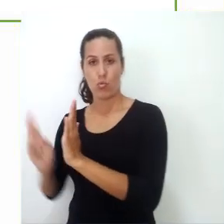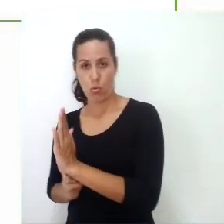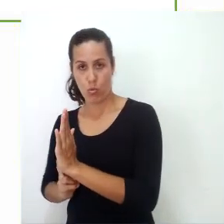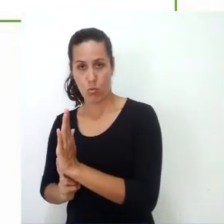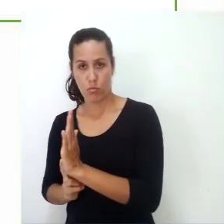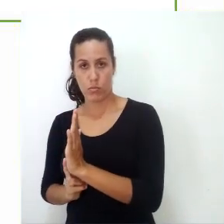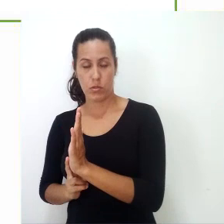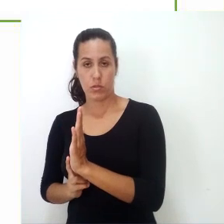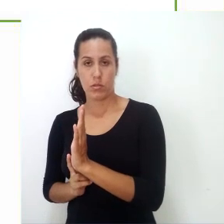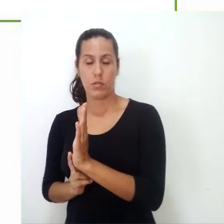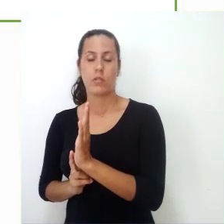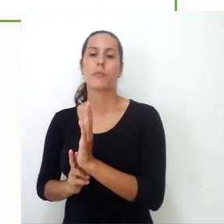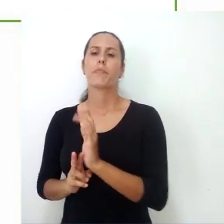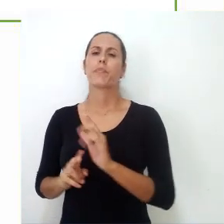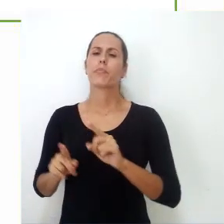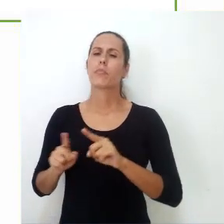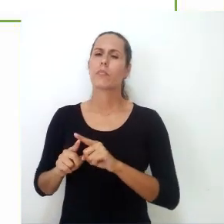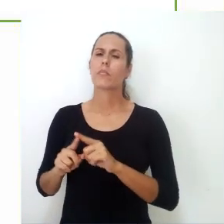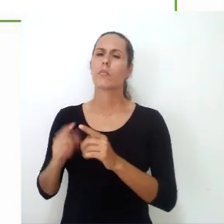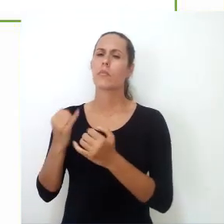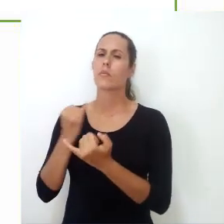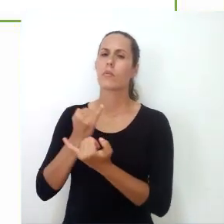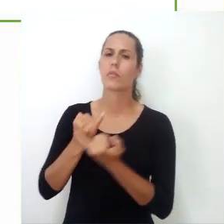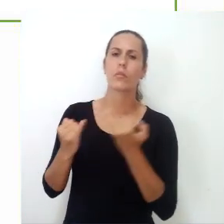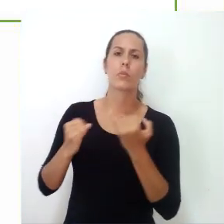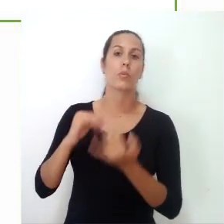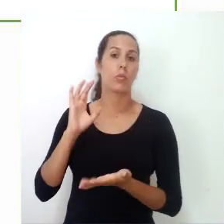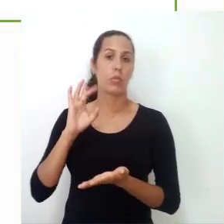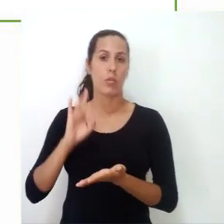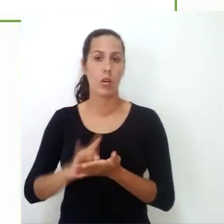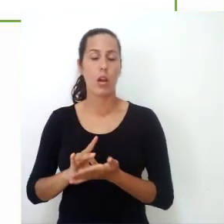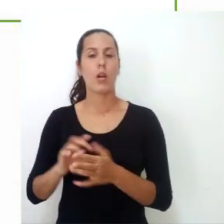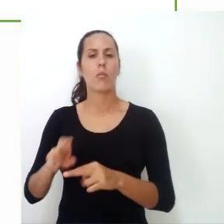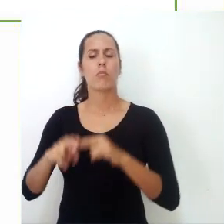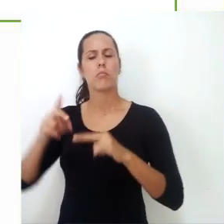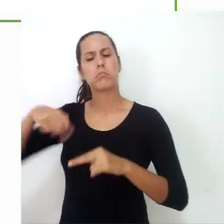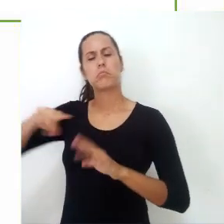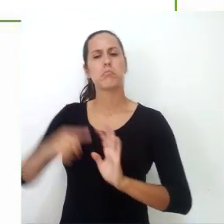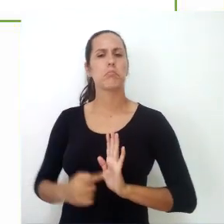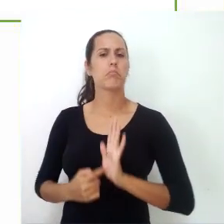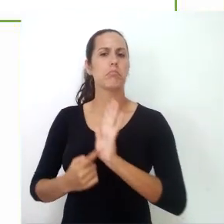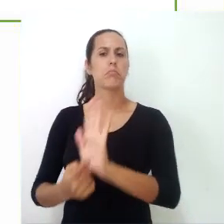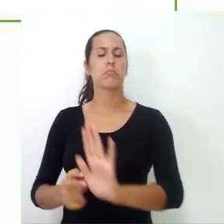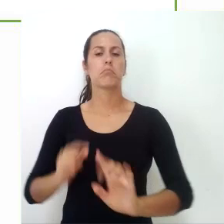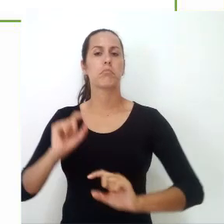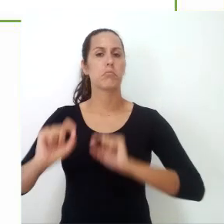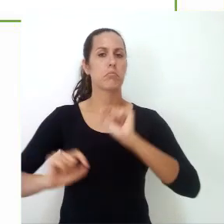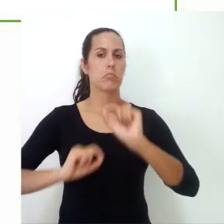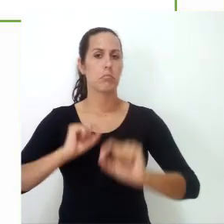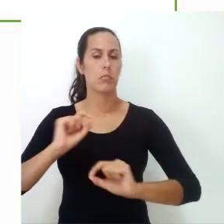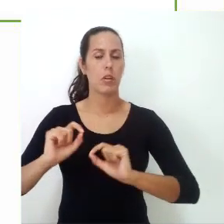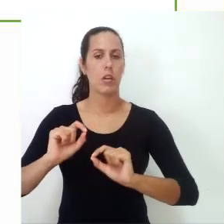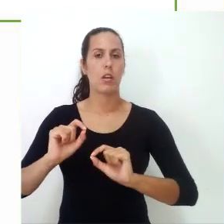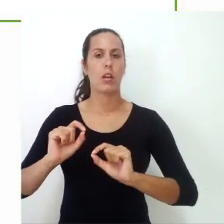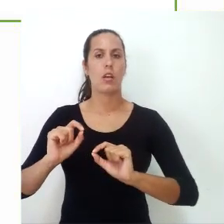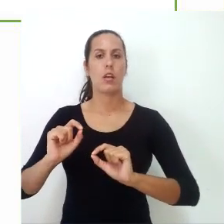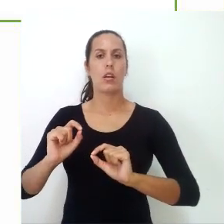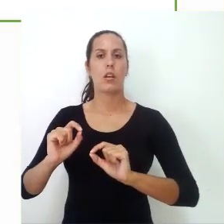legal, reais ou simulados, submetidos a juízo, que envolvam